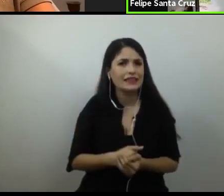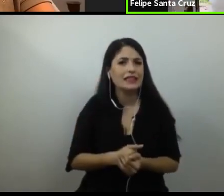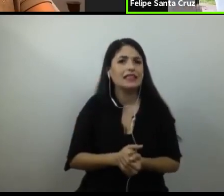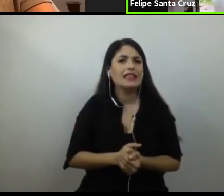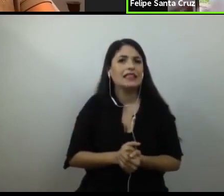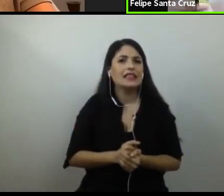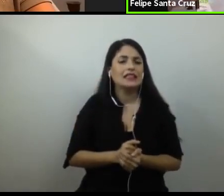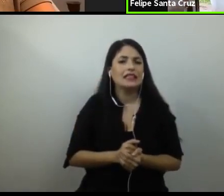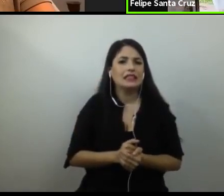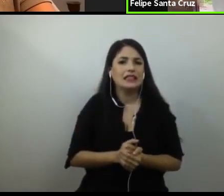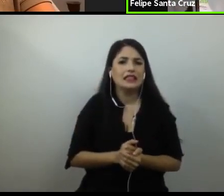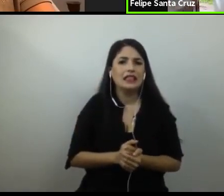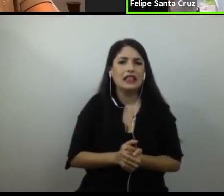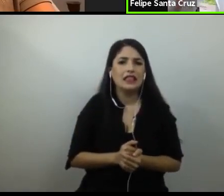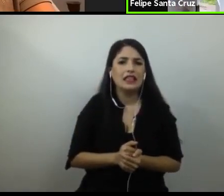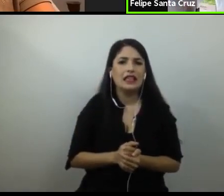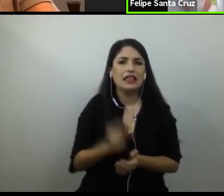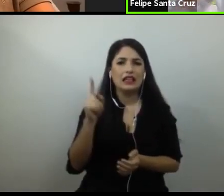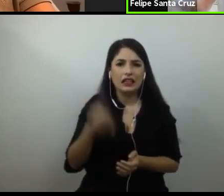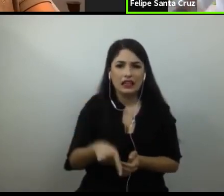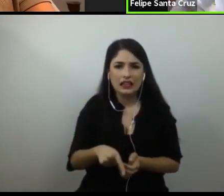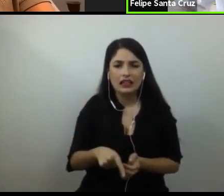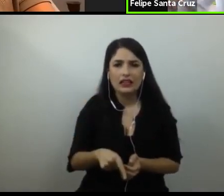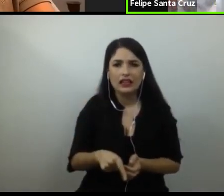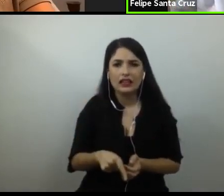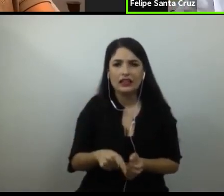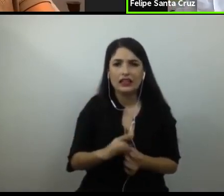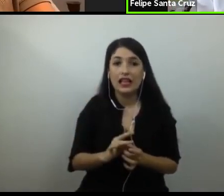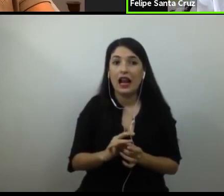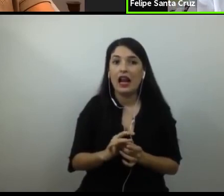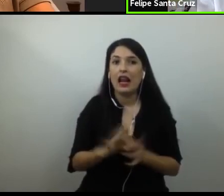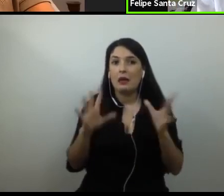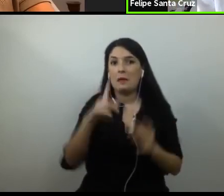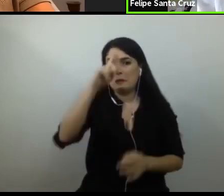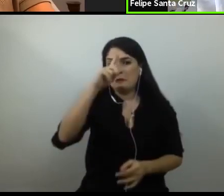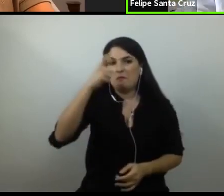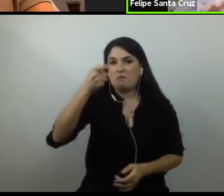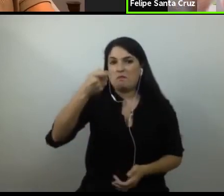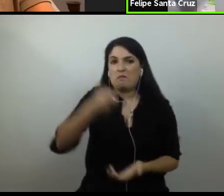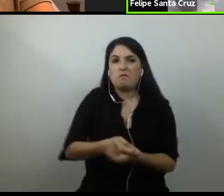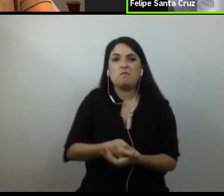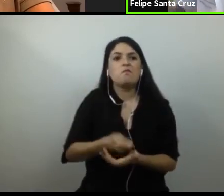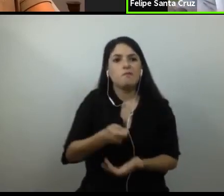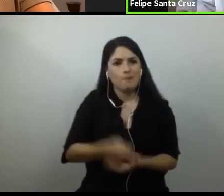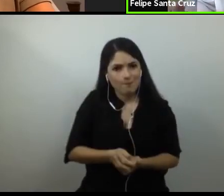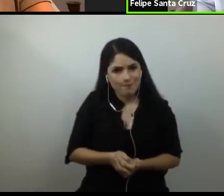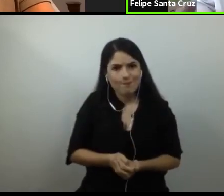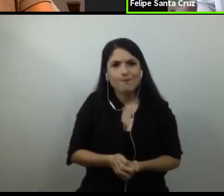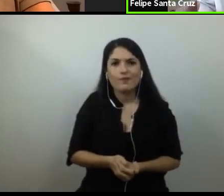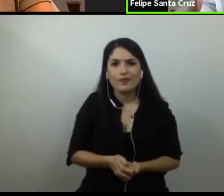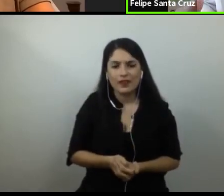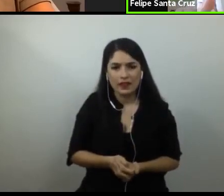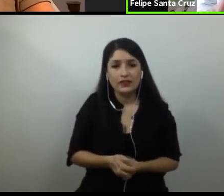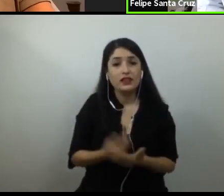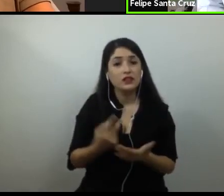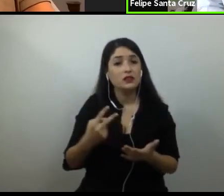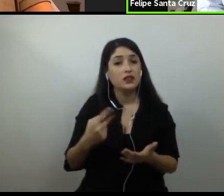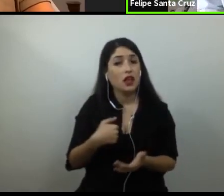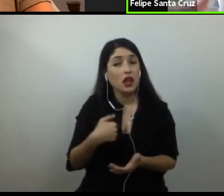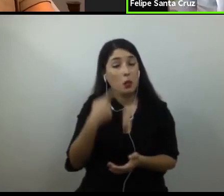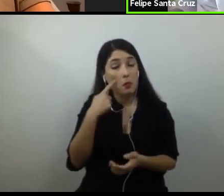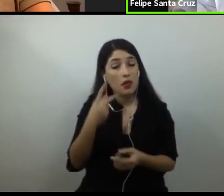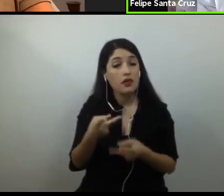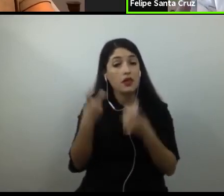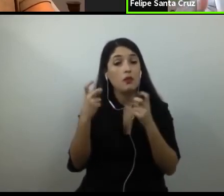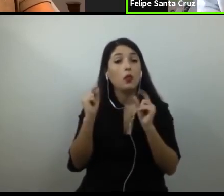a vestimenta clara, como está sendo feita, desse projeto de ruptura. Então, como eu vejo isso? Eu vejo